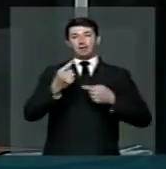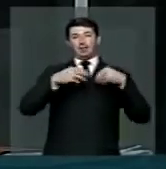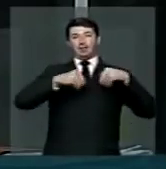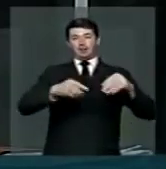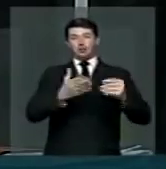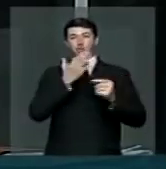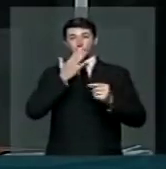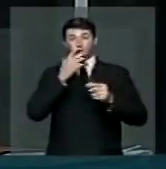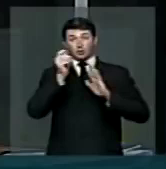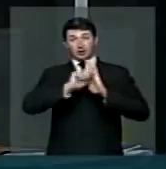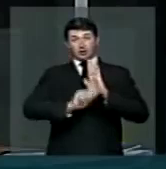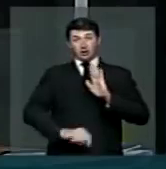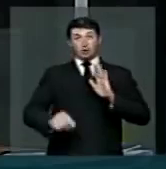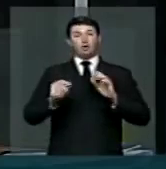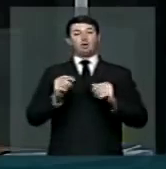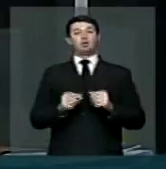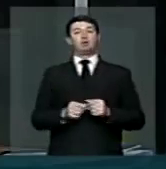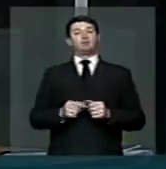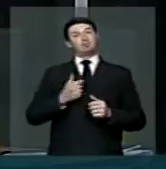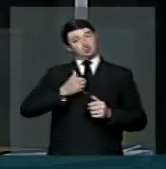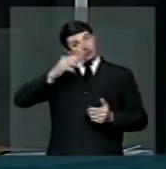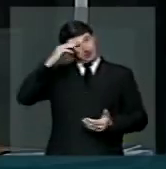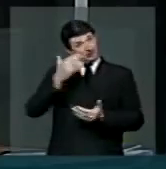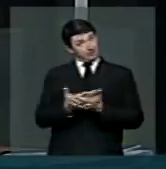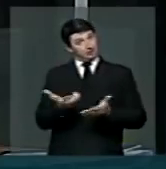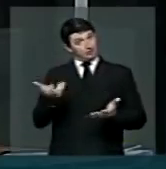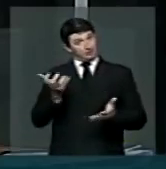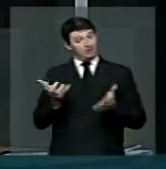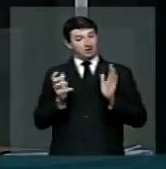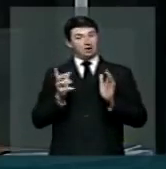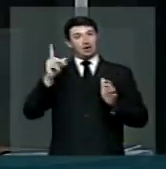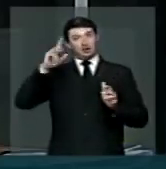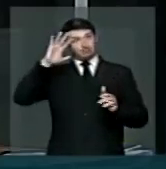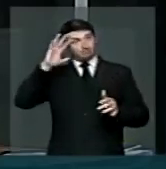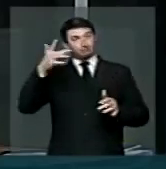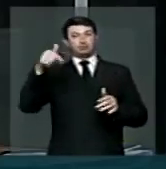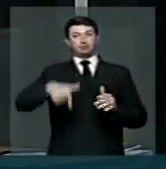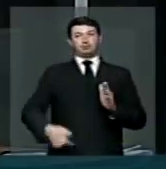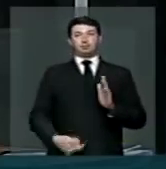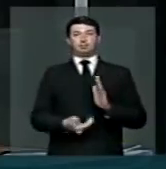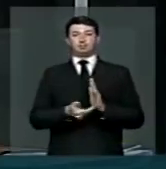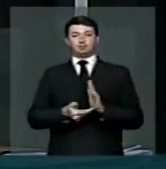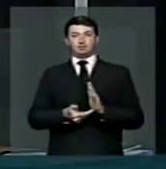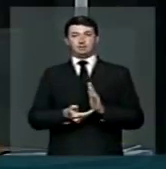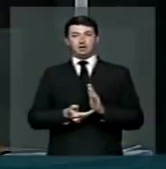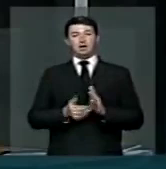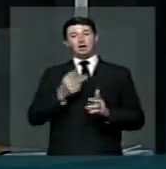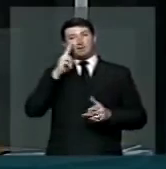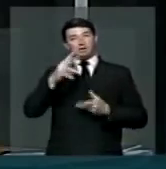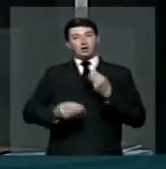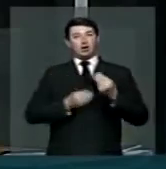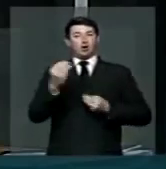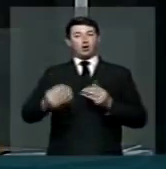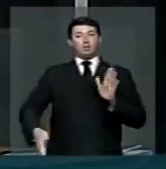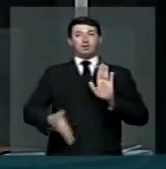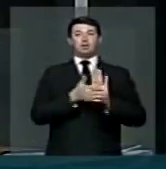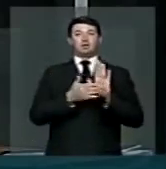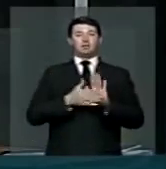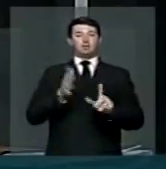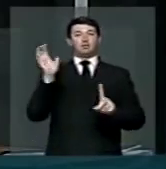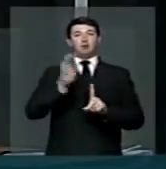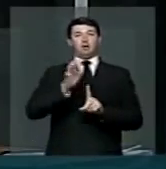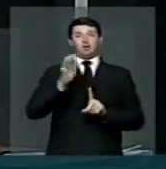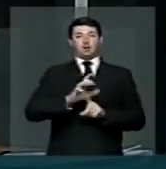cujo relatório, quero crer, seja determinante para esta Casa decidir sobre as proposições que